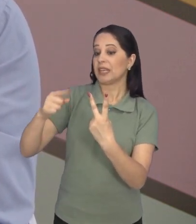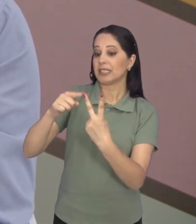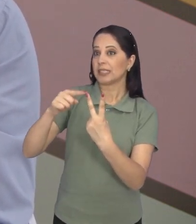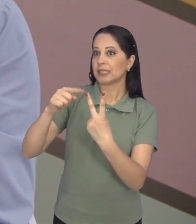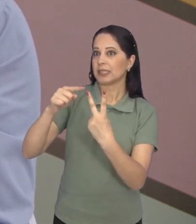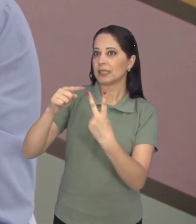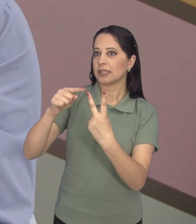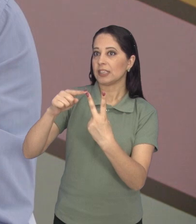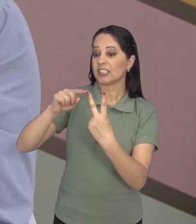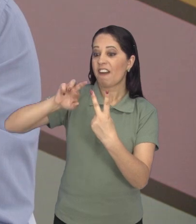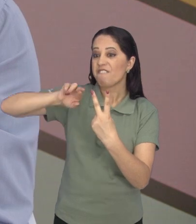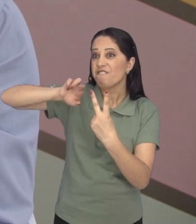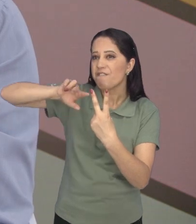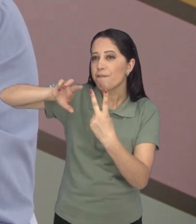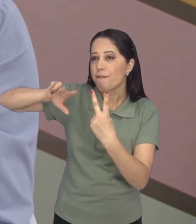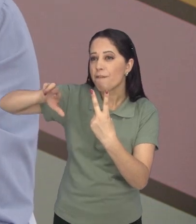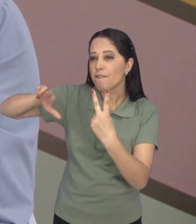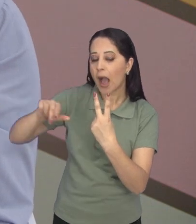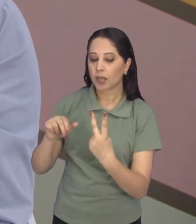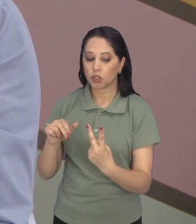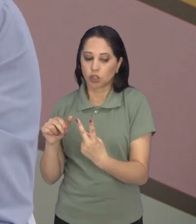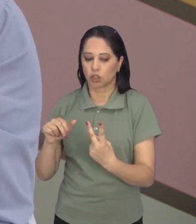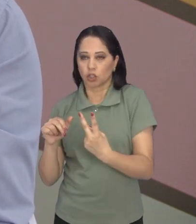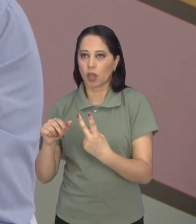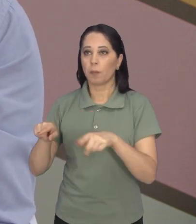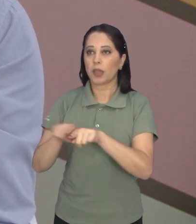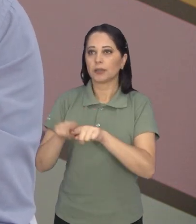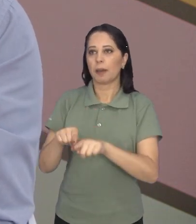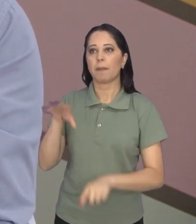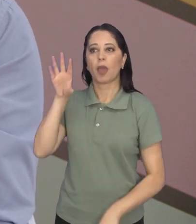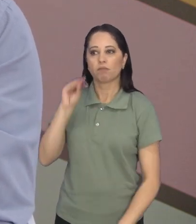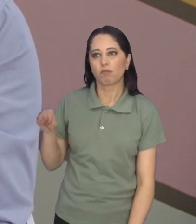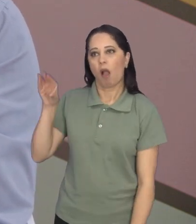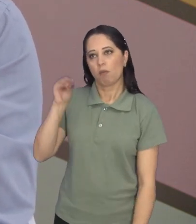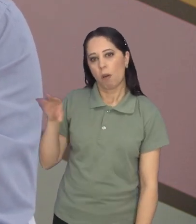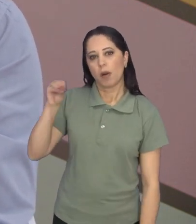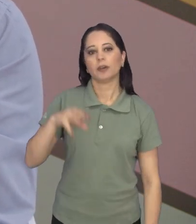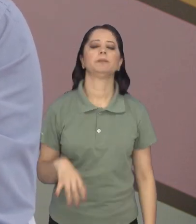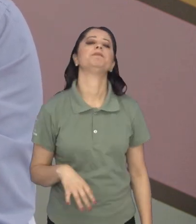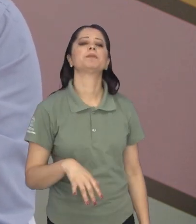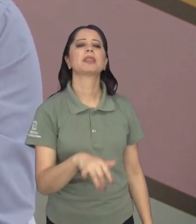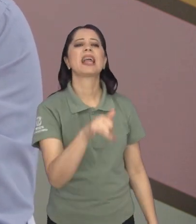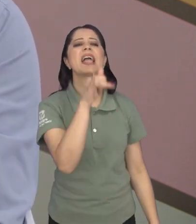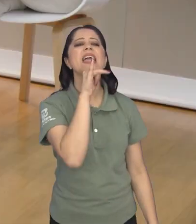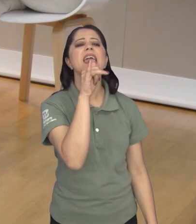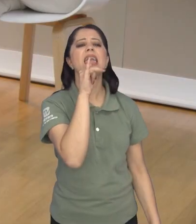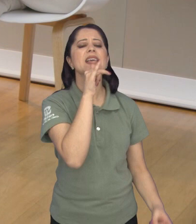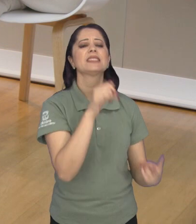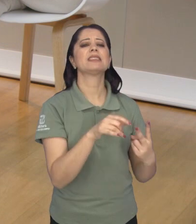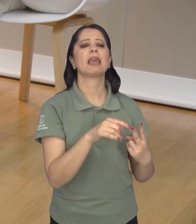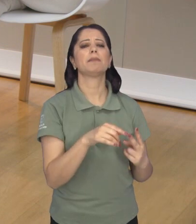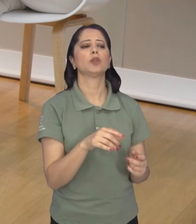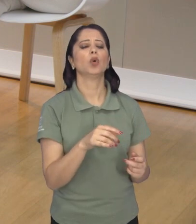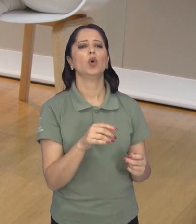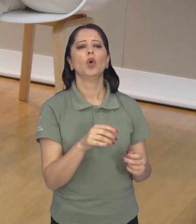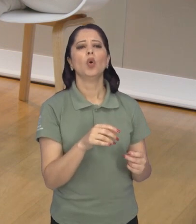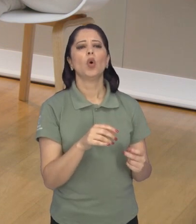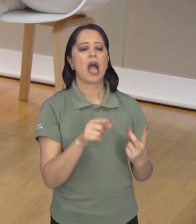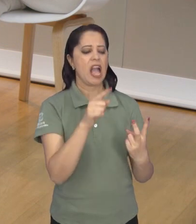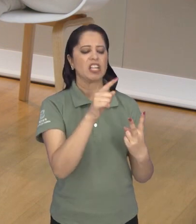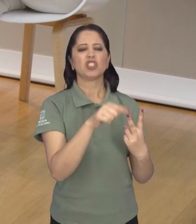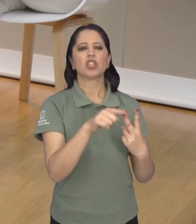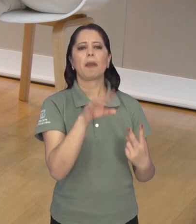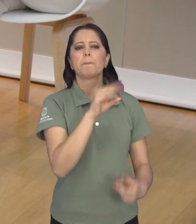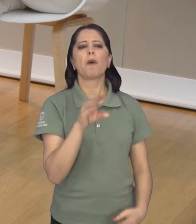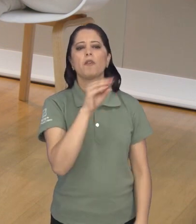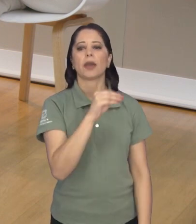tique motor e eu tenho que obrigatoriamente ter o tique fonético vocalizatório. Dá um exemplo desse tique fonético